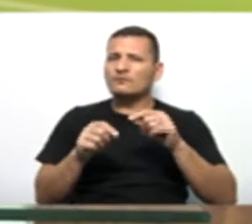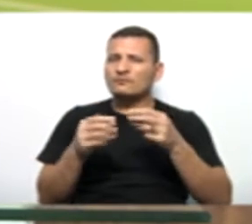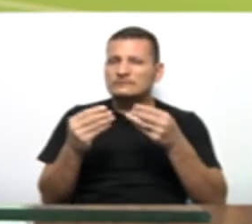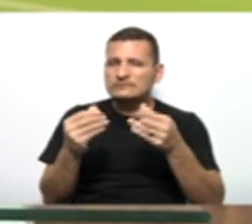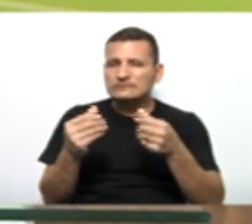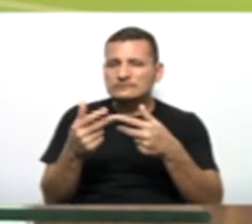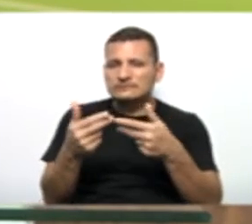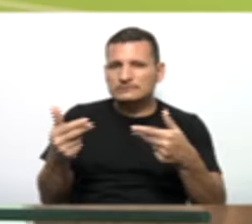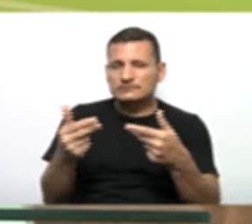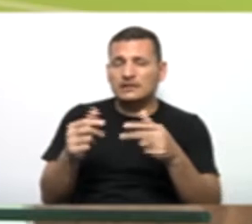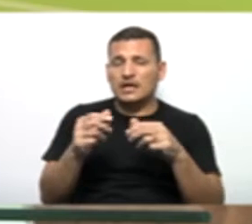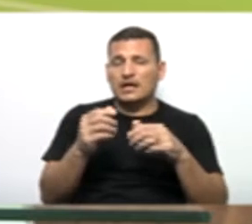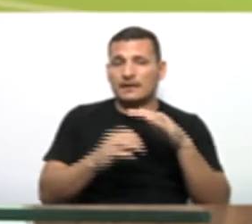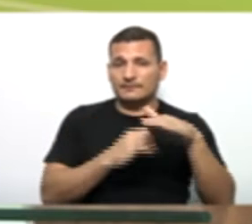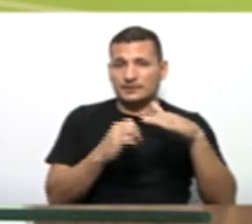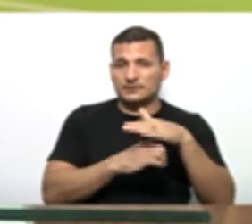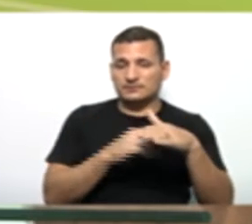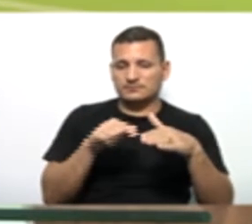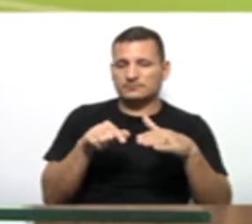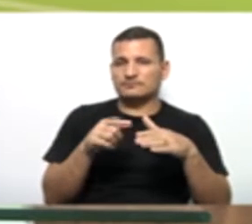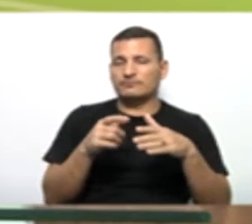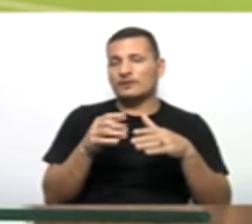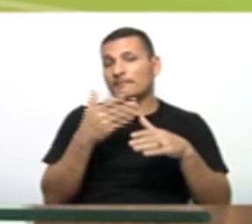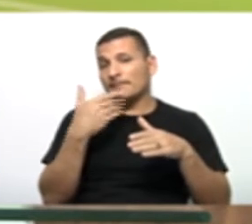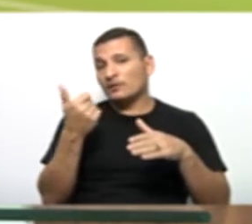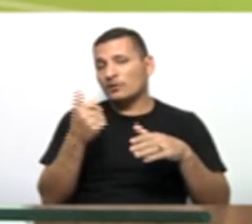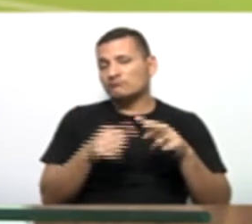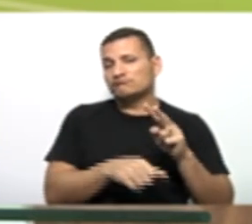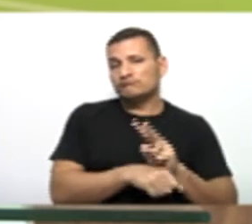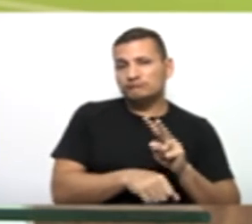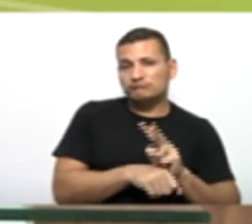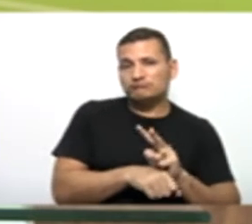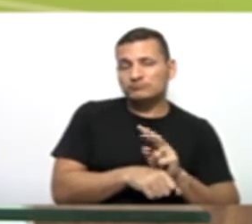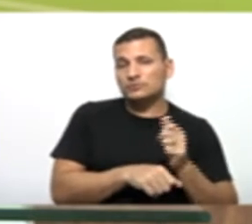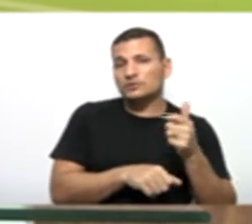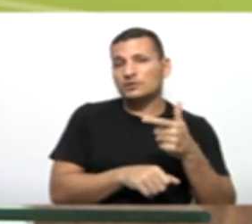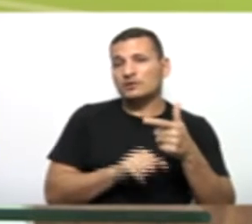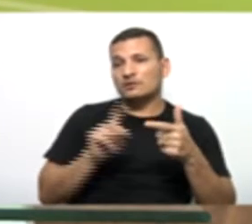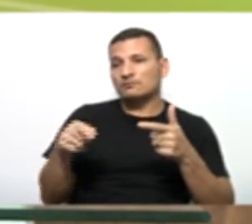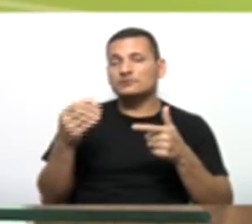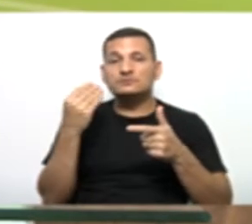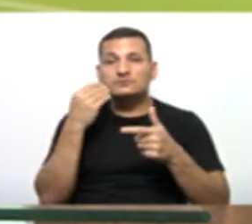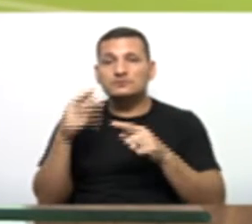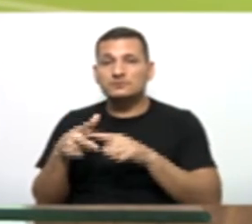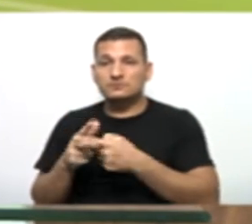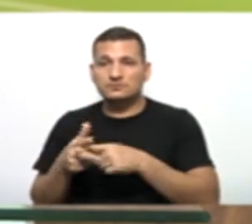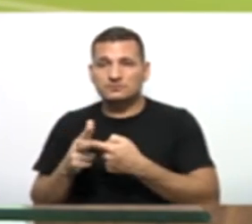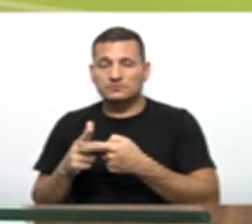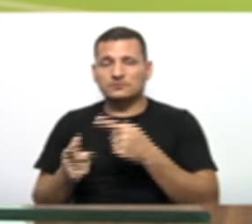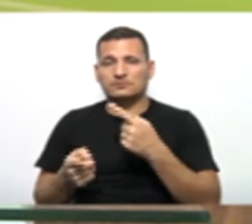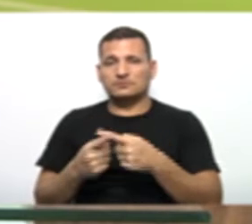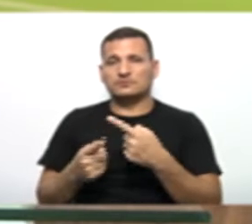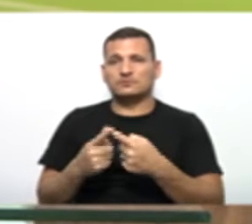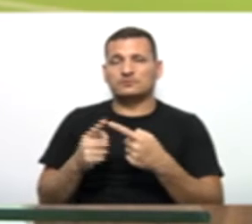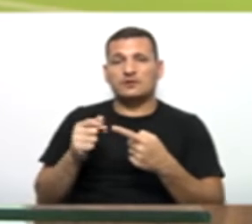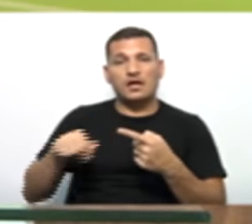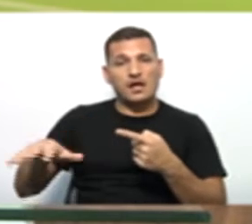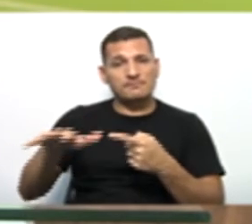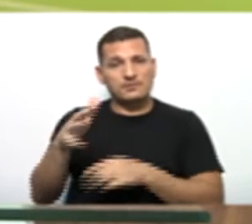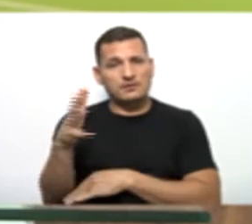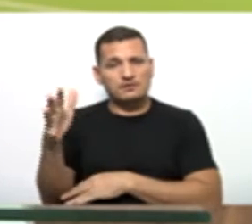gerar, é muito melhor ela prevenir do que depois ela tentar consertar. Porque o meio ambiente, ele é